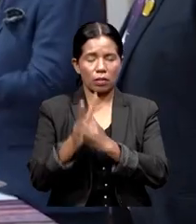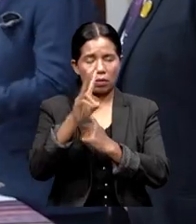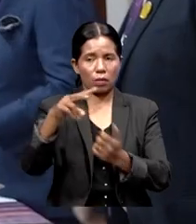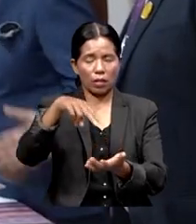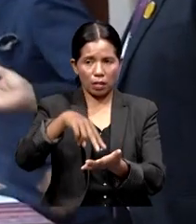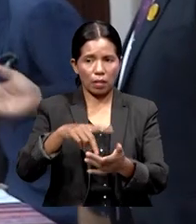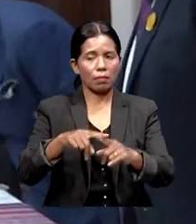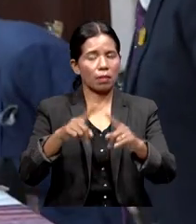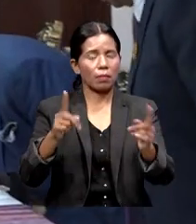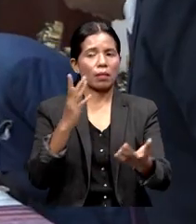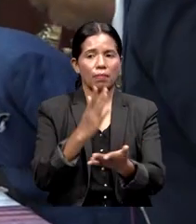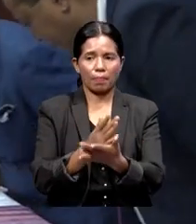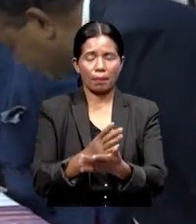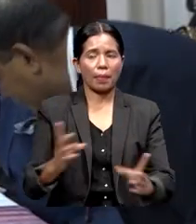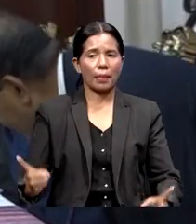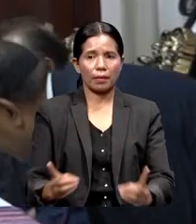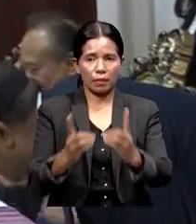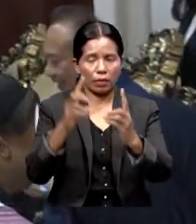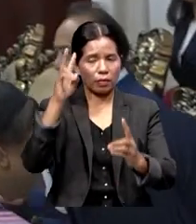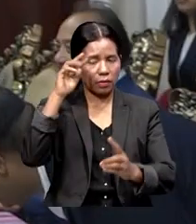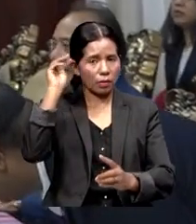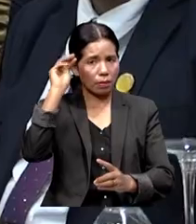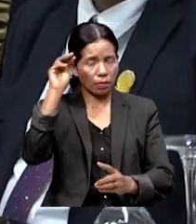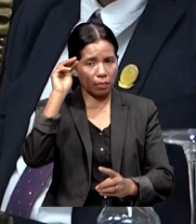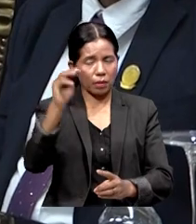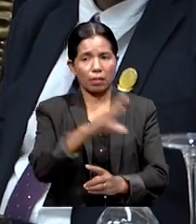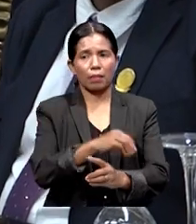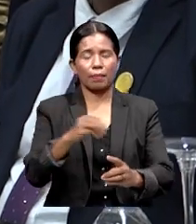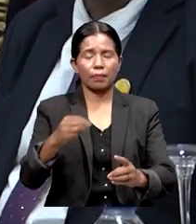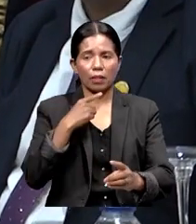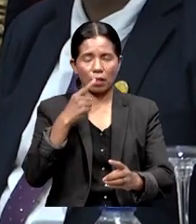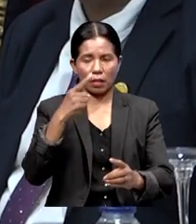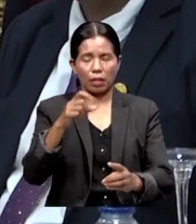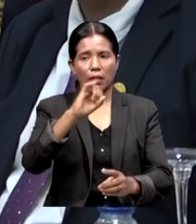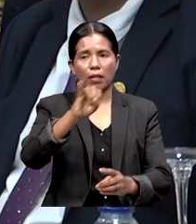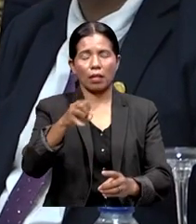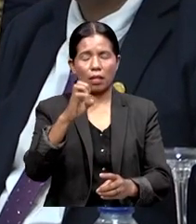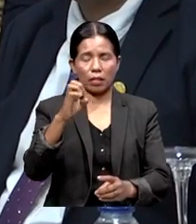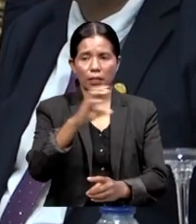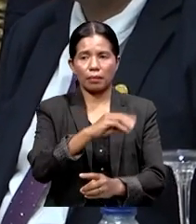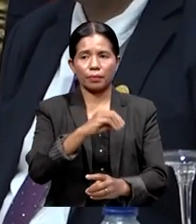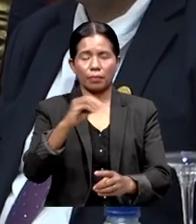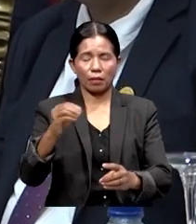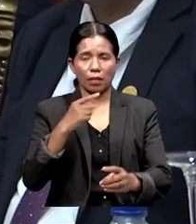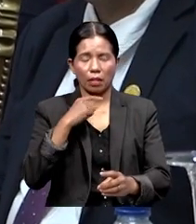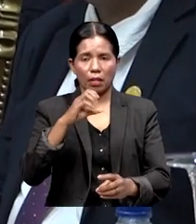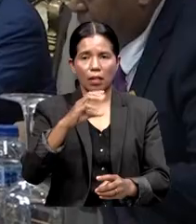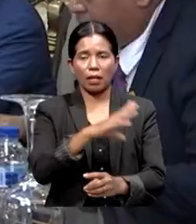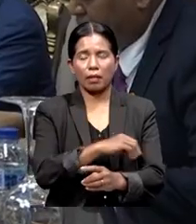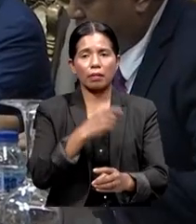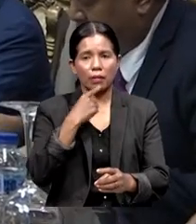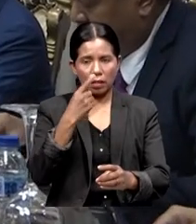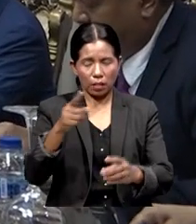ona mai be parado. Hafoi Hasoru malu Vice-Primeiro-Ministro, Ministro Coordenador Assuntos Econômicos, no Ministro Turismo, no Ambiente,